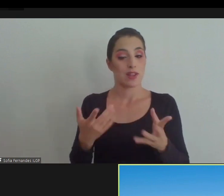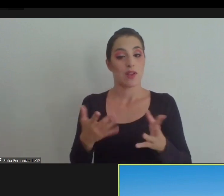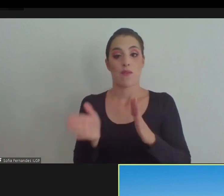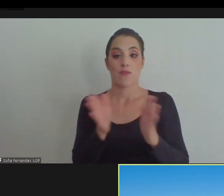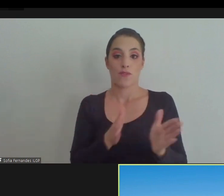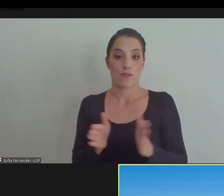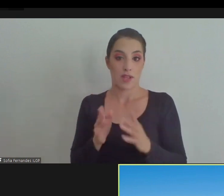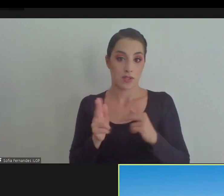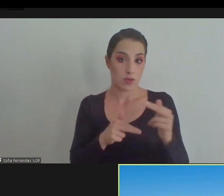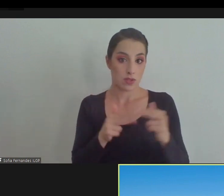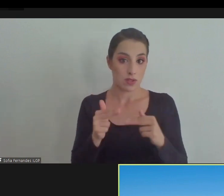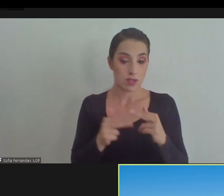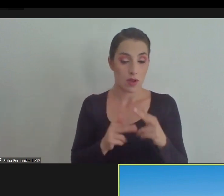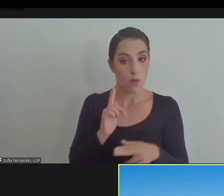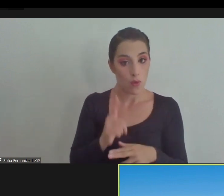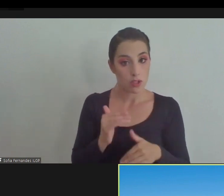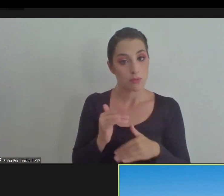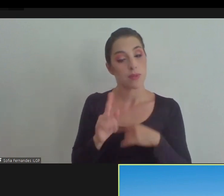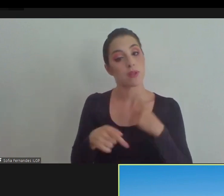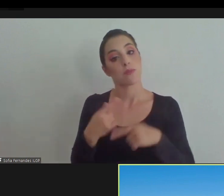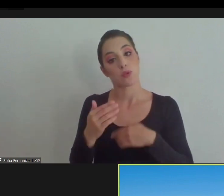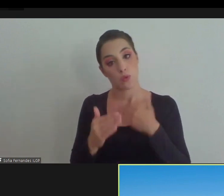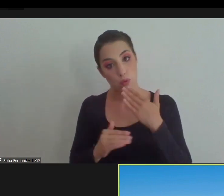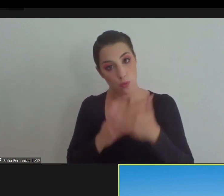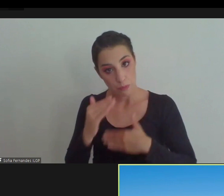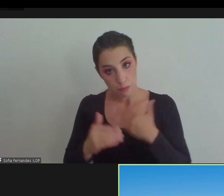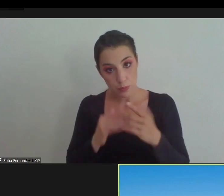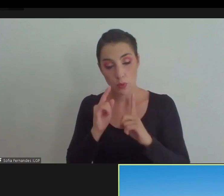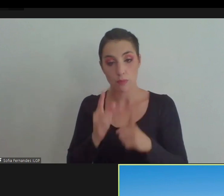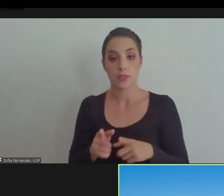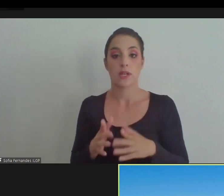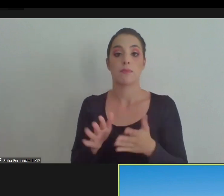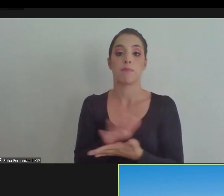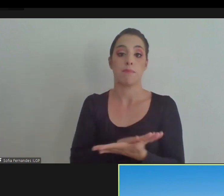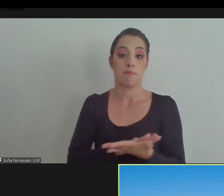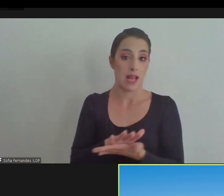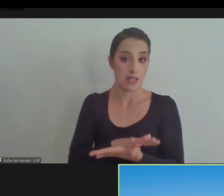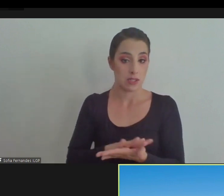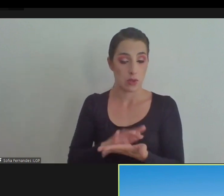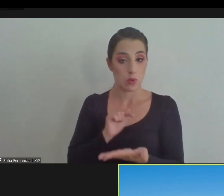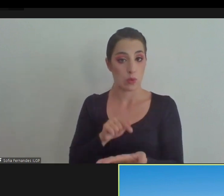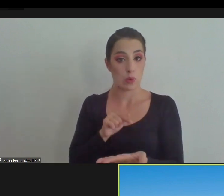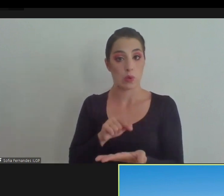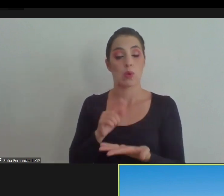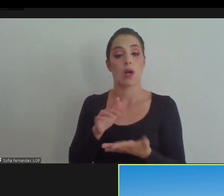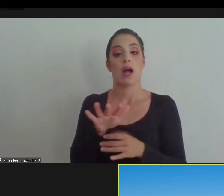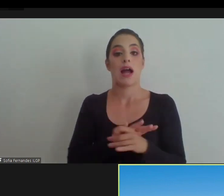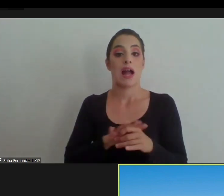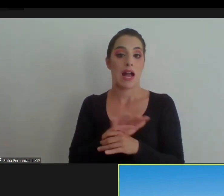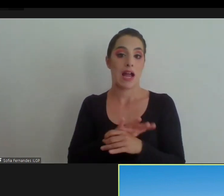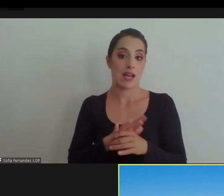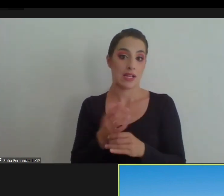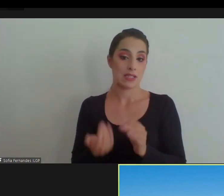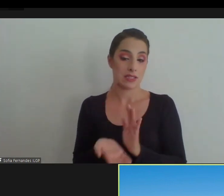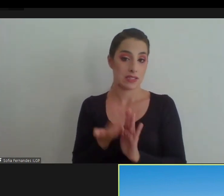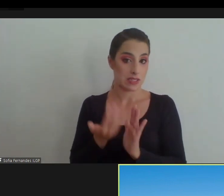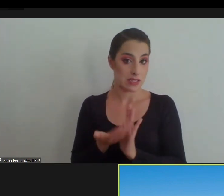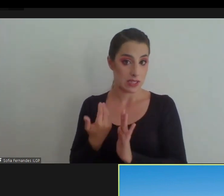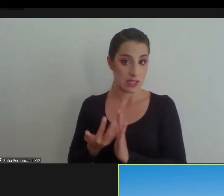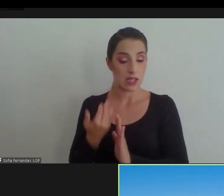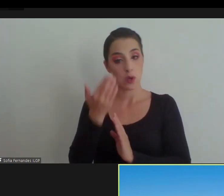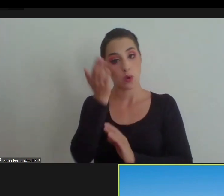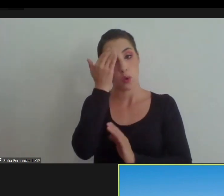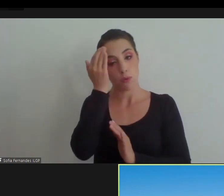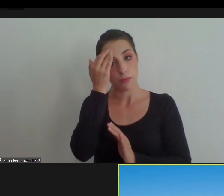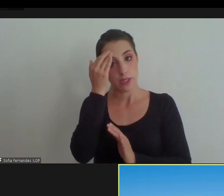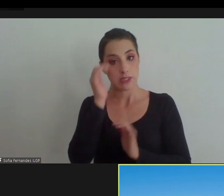sua construção para a sua operacionalização. E basicamente as áreas tiram partido daquilo que já são competências da própria